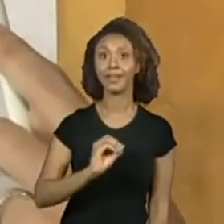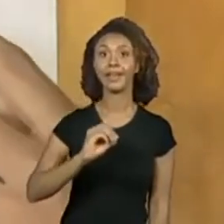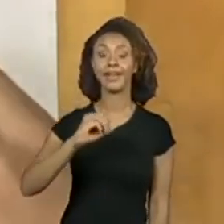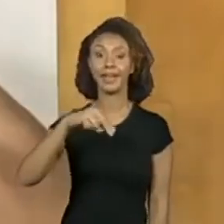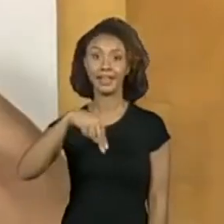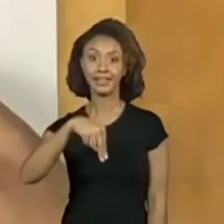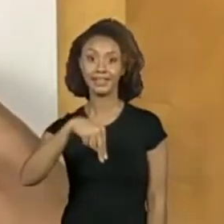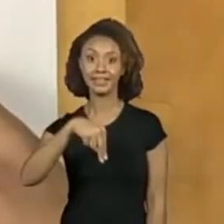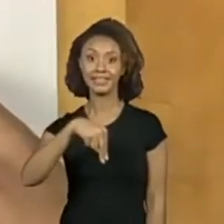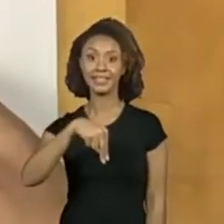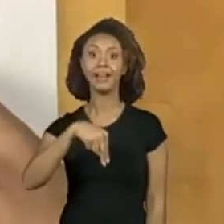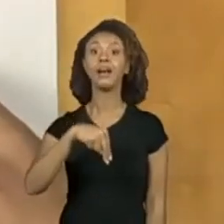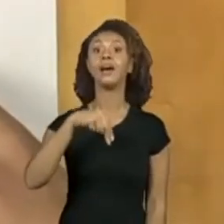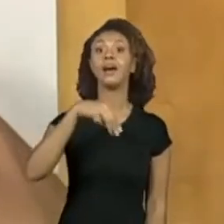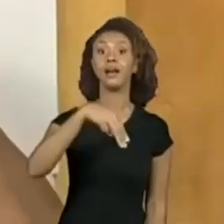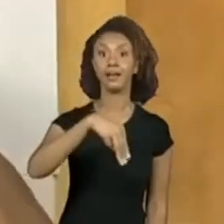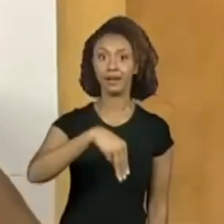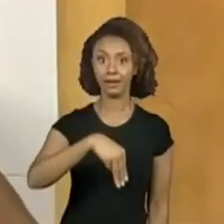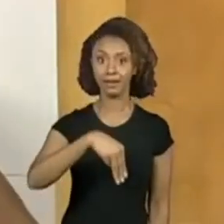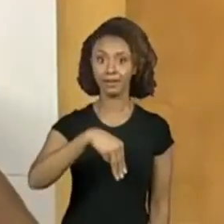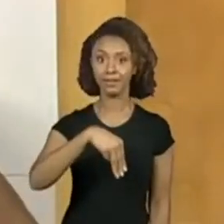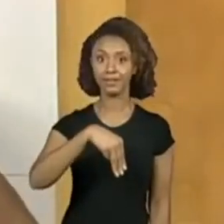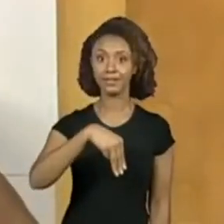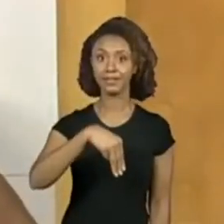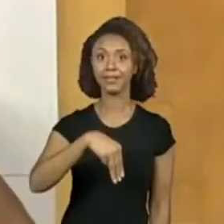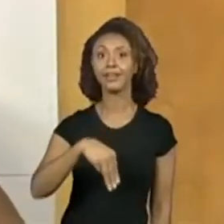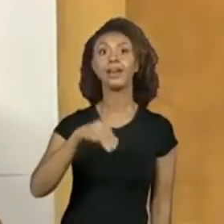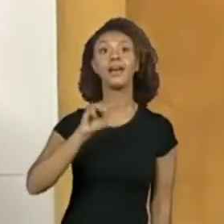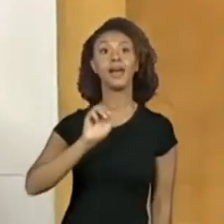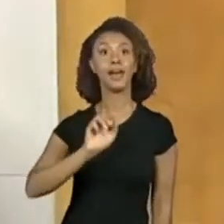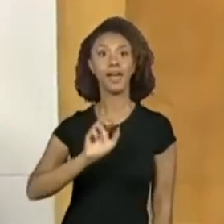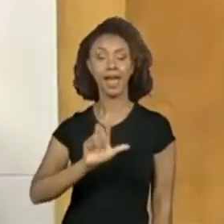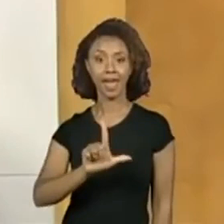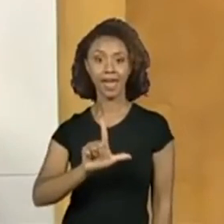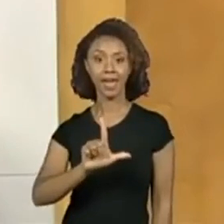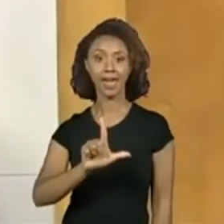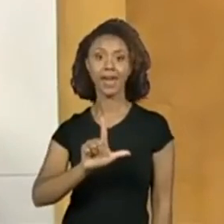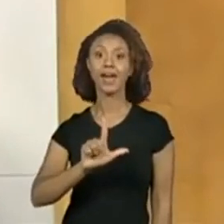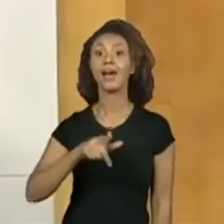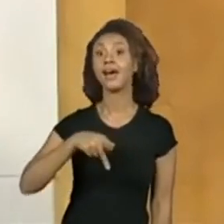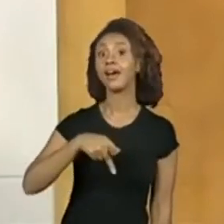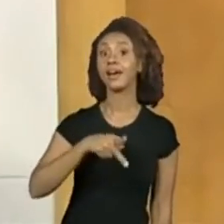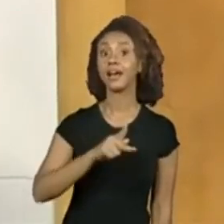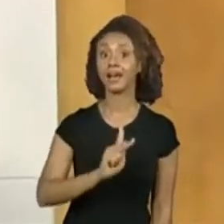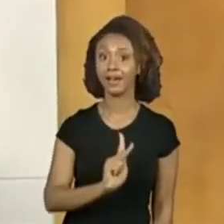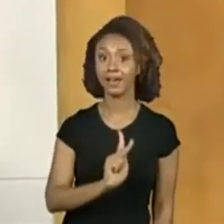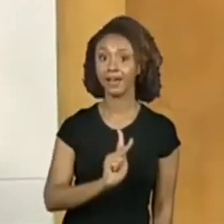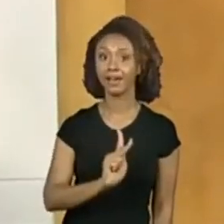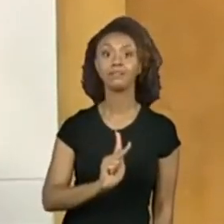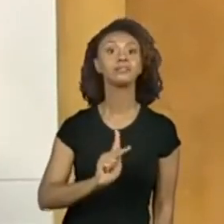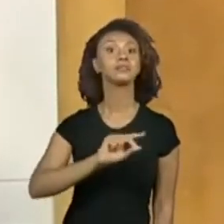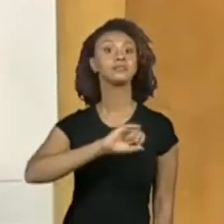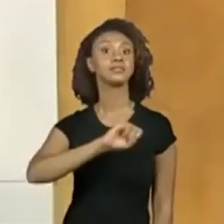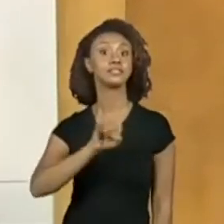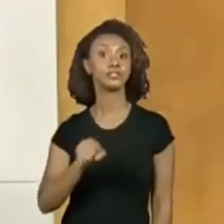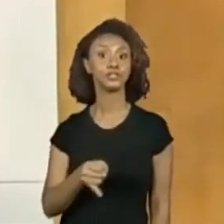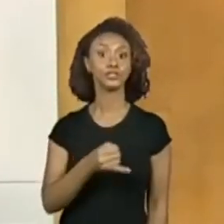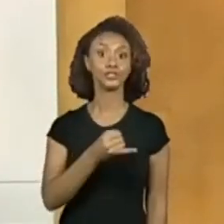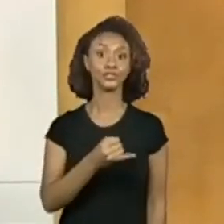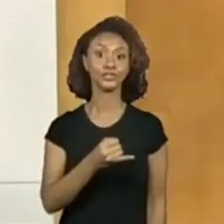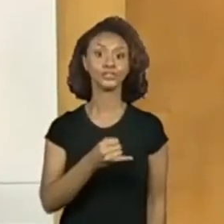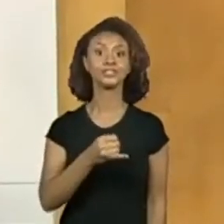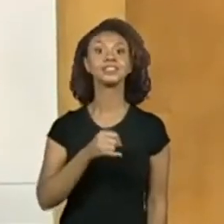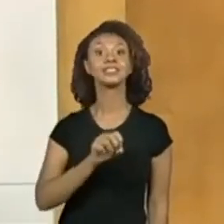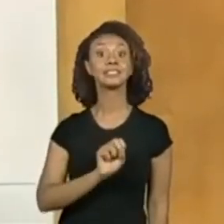N, M, L, K, J,